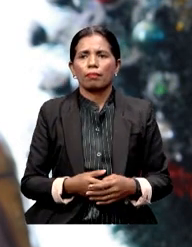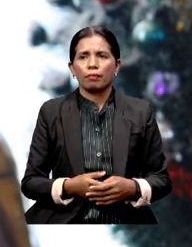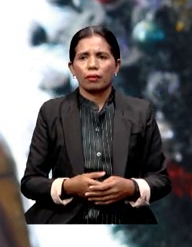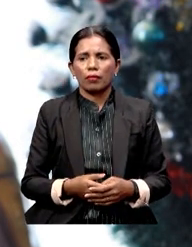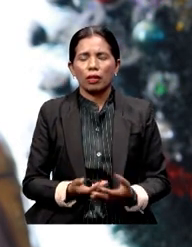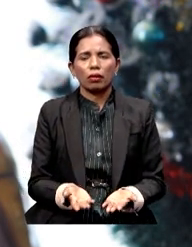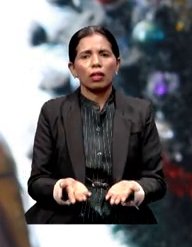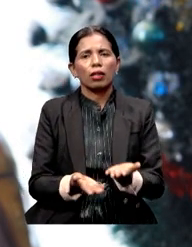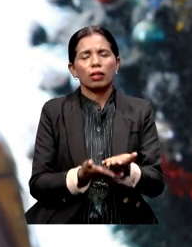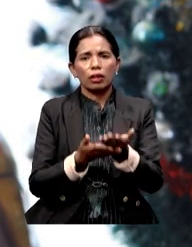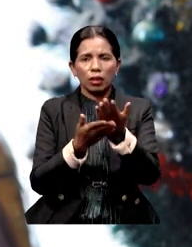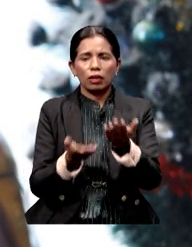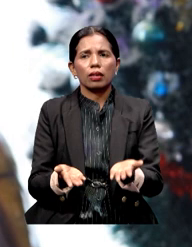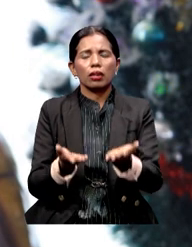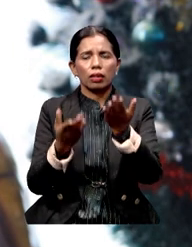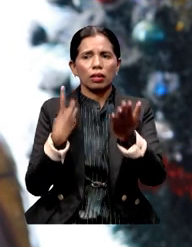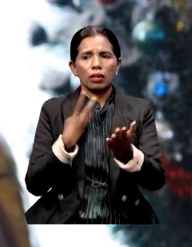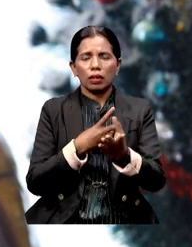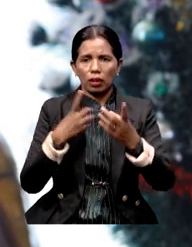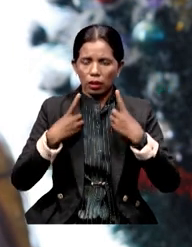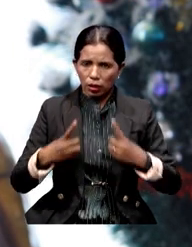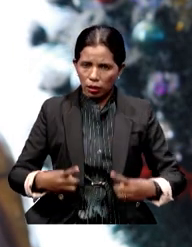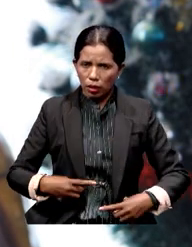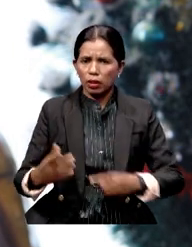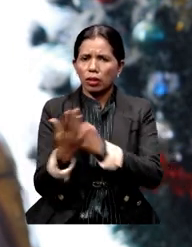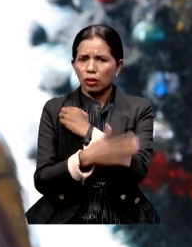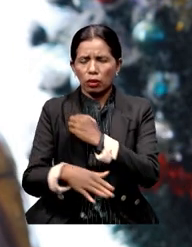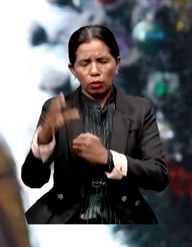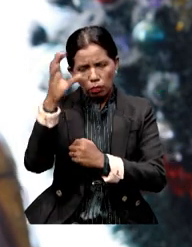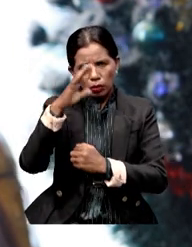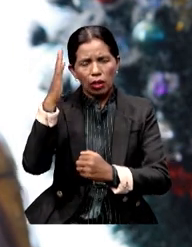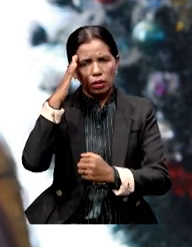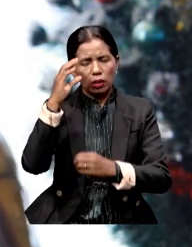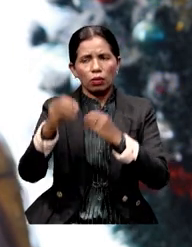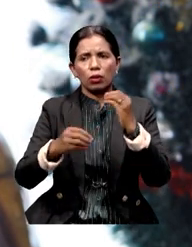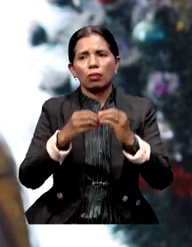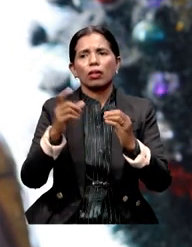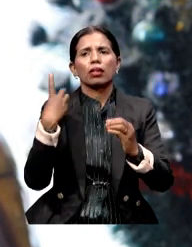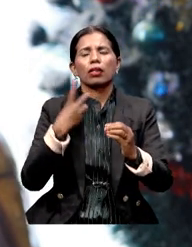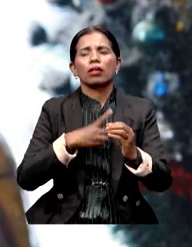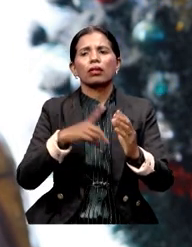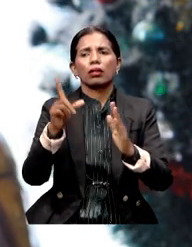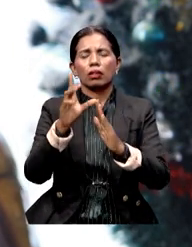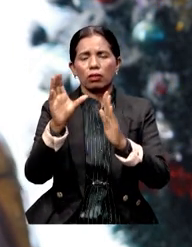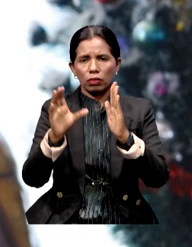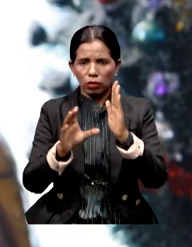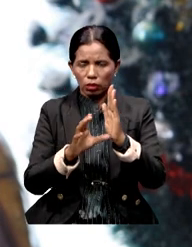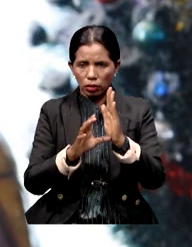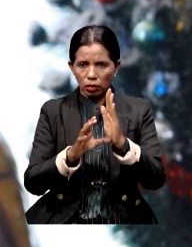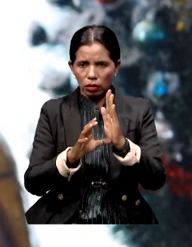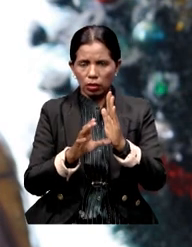Tatane as na fatin tenia dignidade na nação da ninia, ho di buka hatene liu tan lo kono bai tenia lei tenia itania constituição